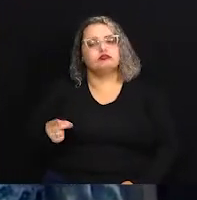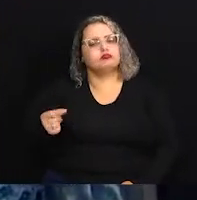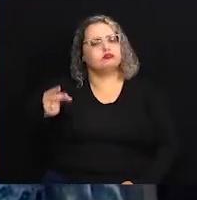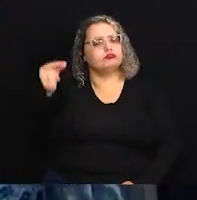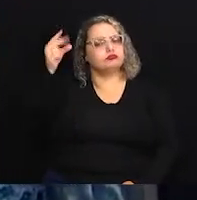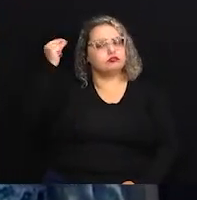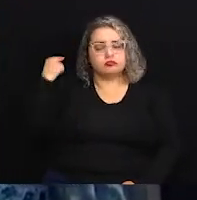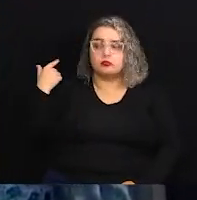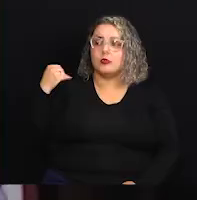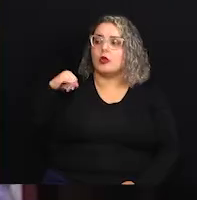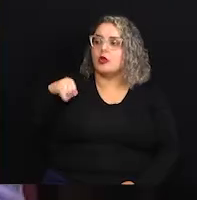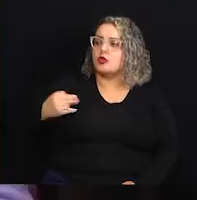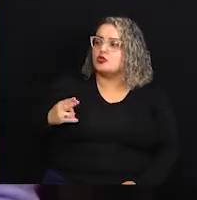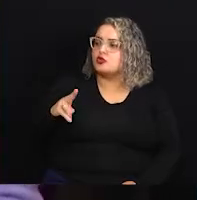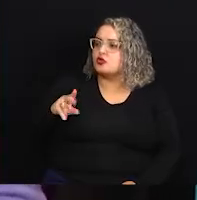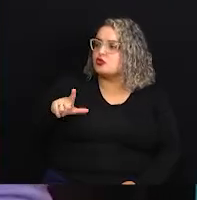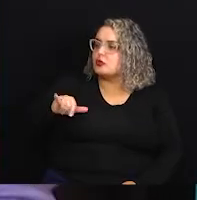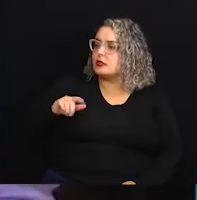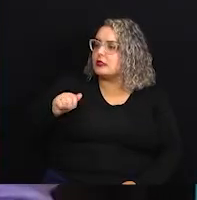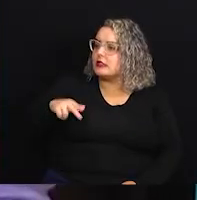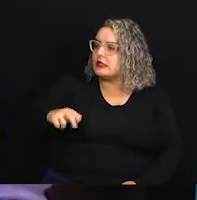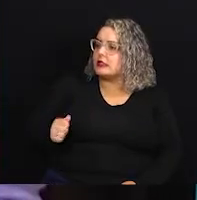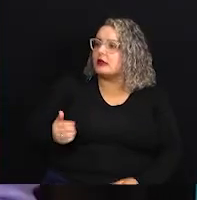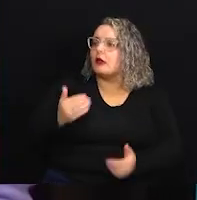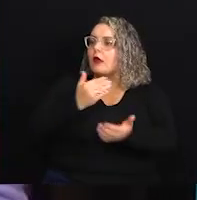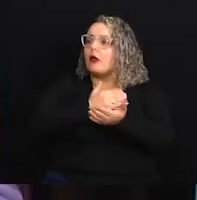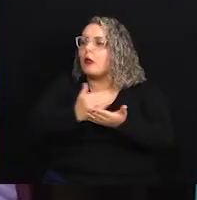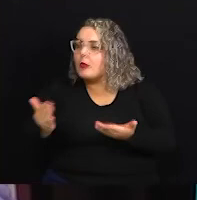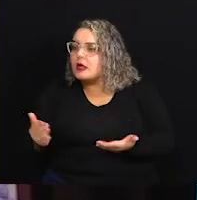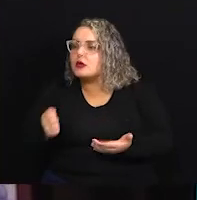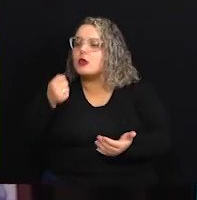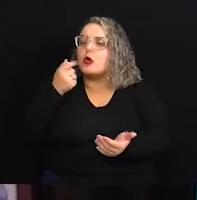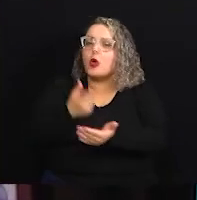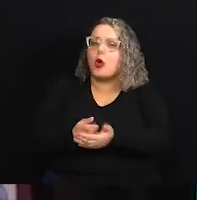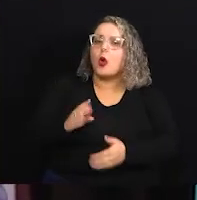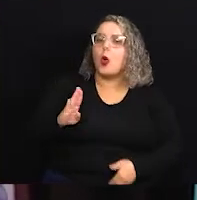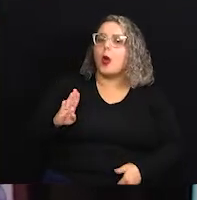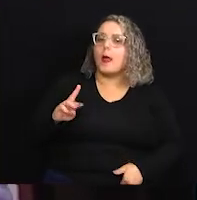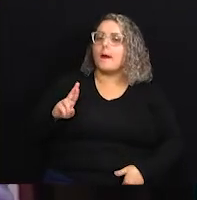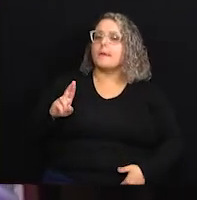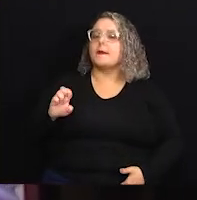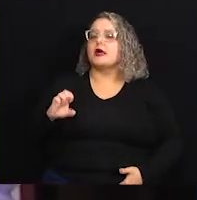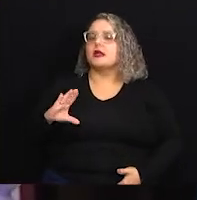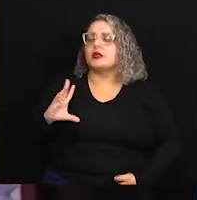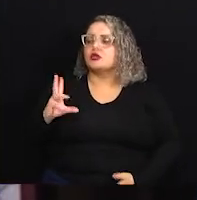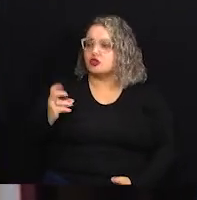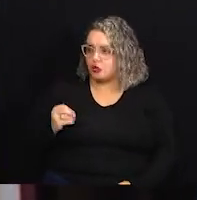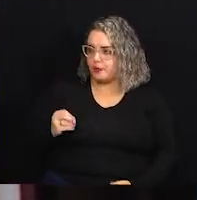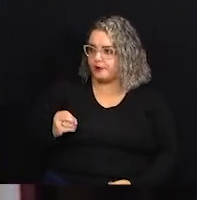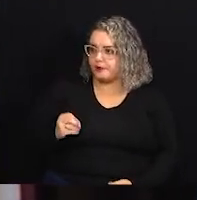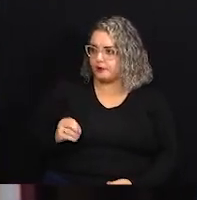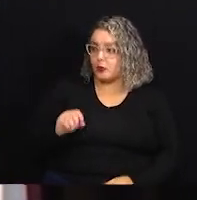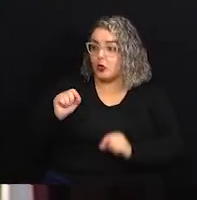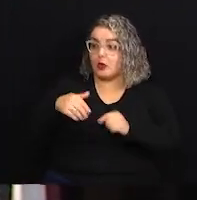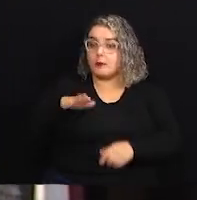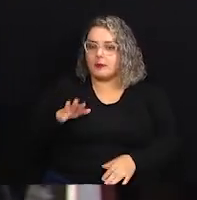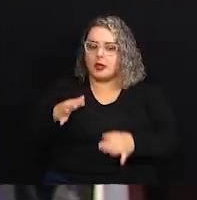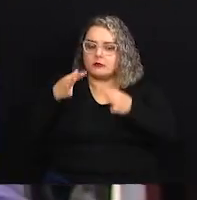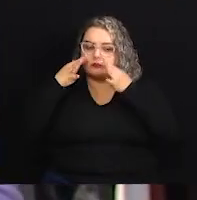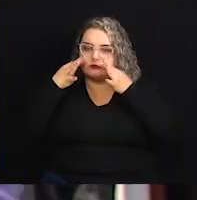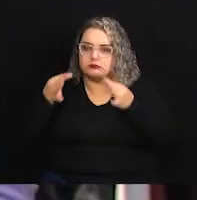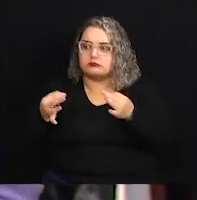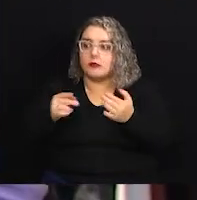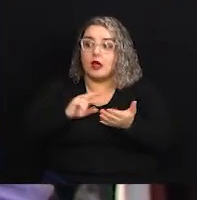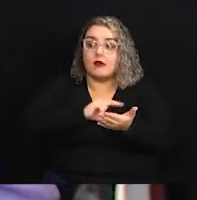há muito tempo. Juliana, por que você começou a comprar em brechó? O que mais me chama a atenção